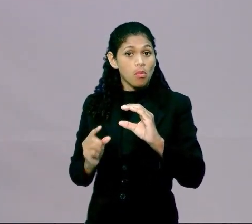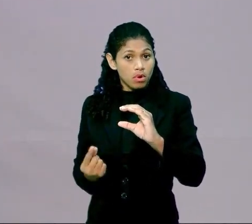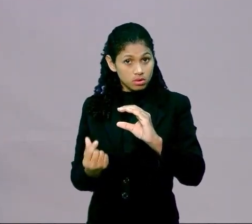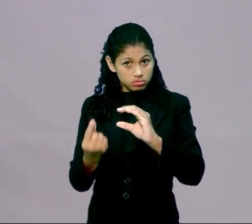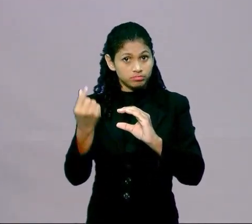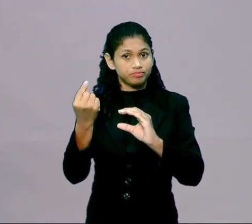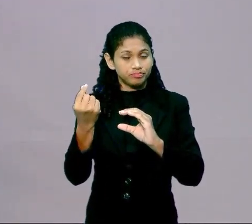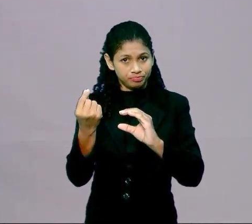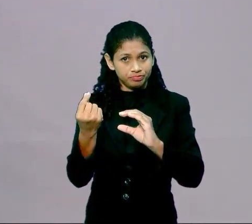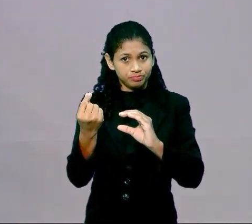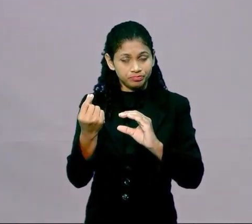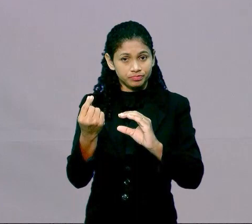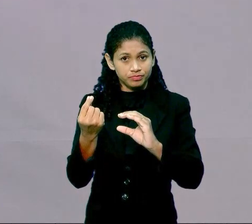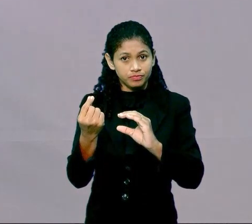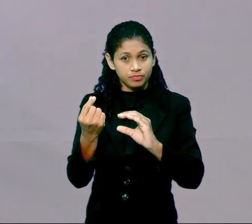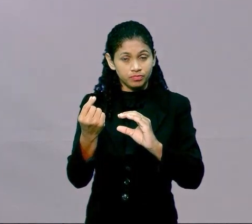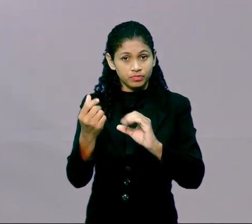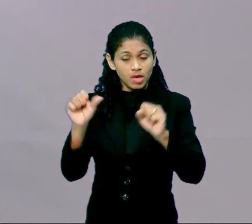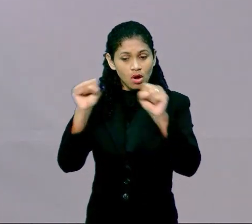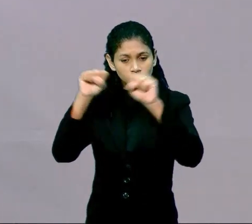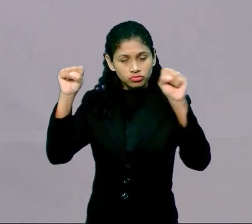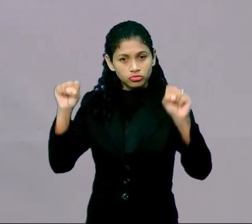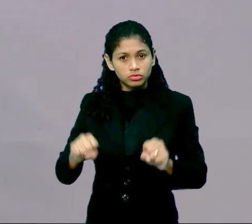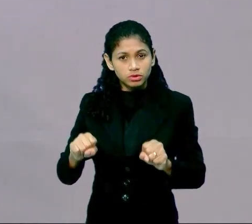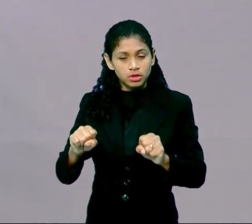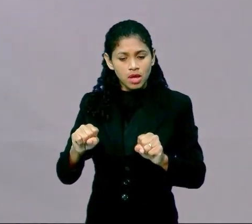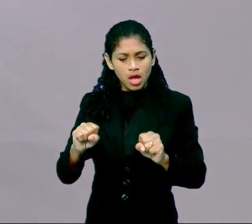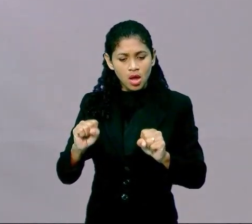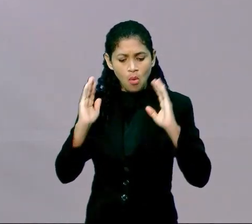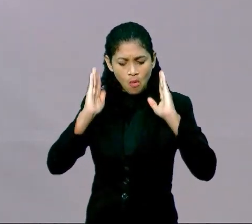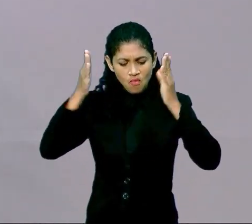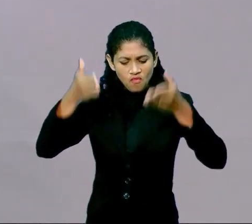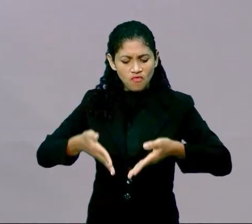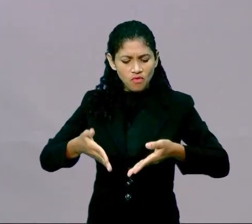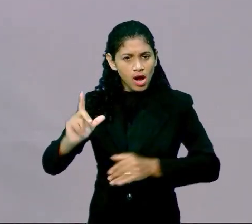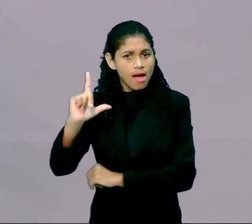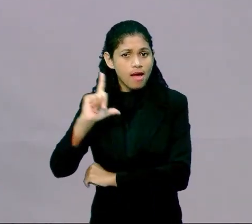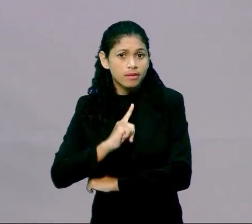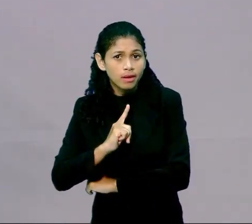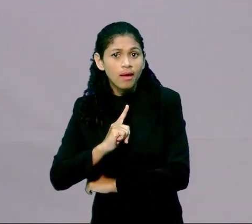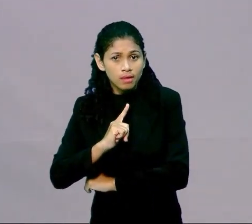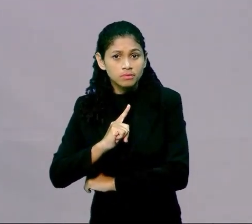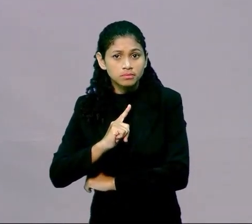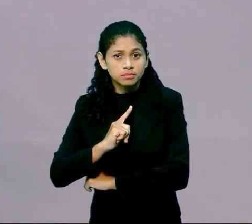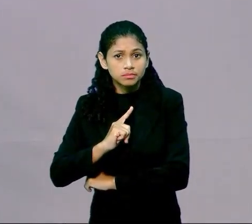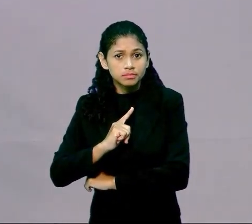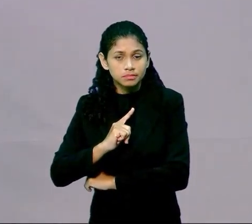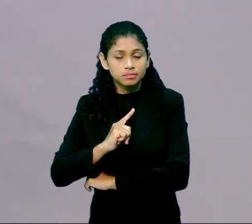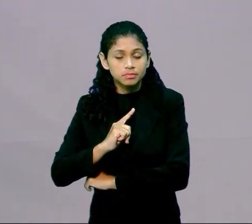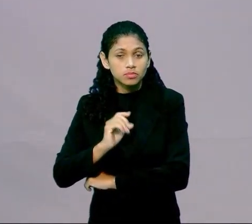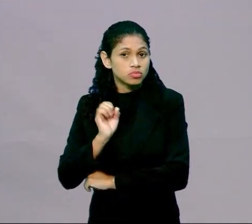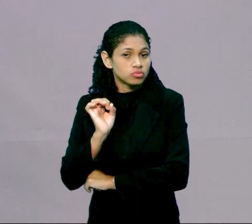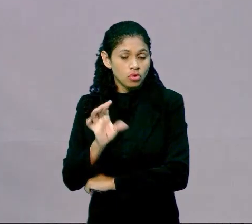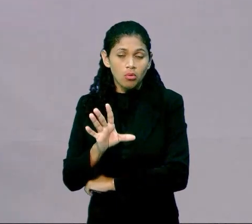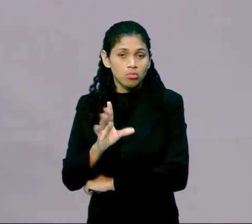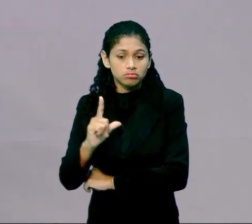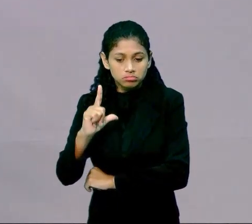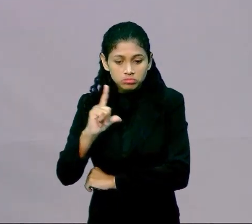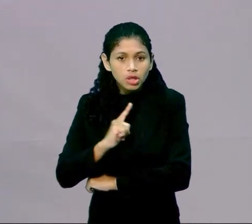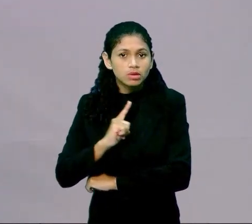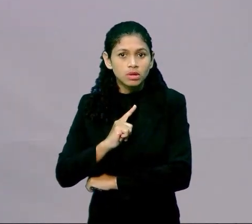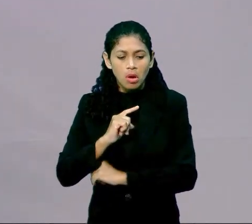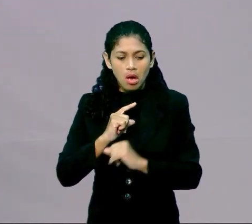ele simplesmente visualiza o ter, a aquisição. Por isso que nós vivemos nesse processo,